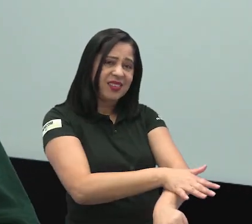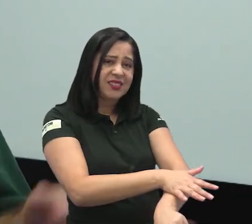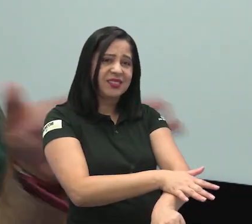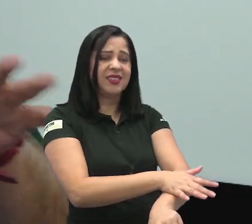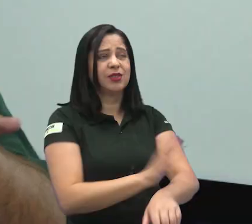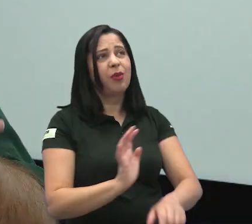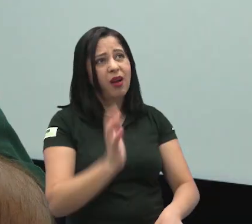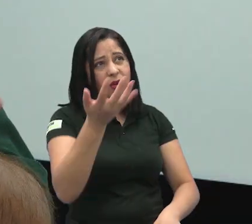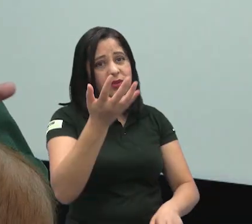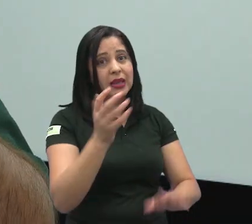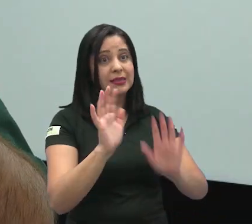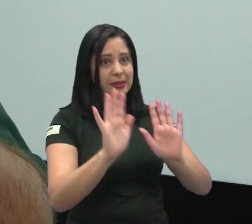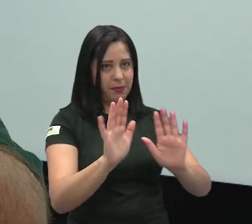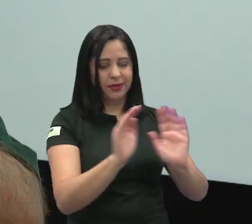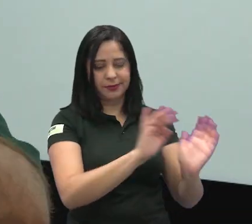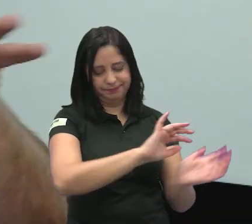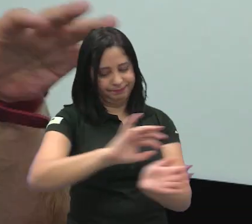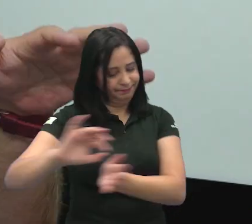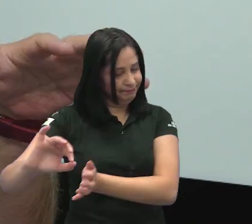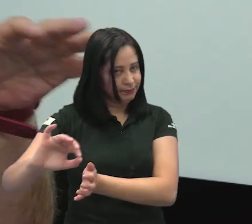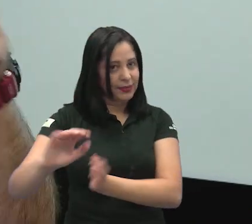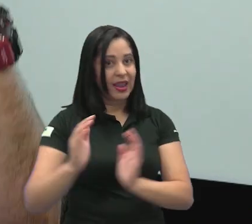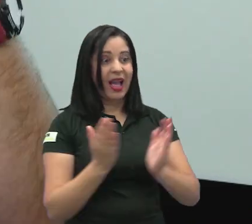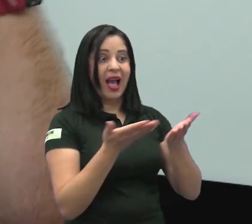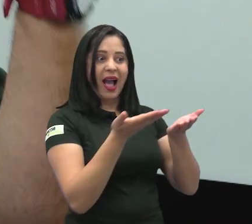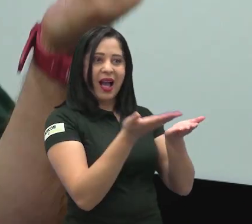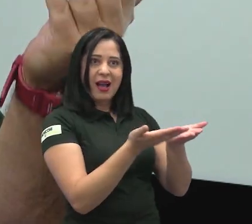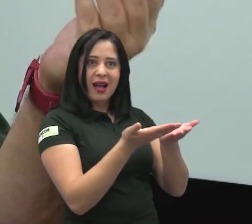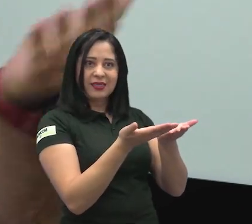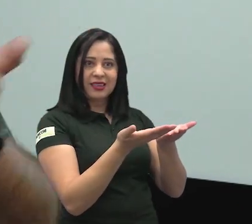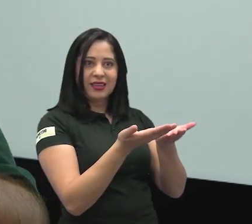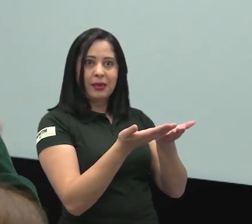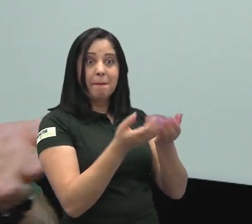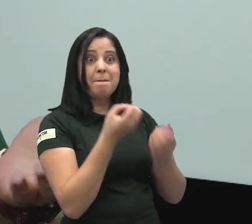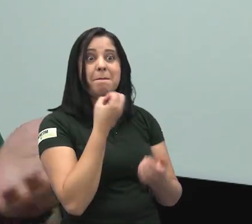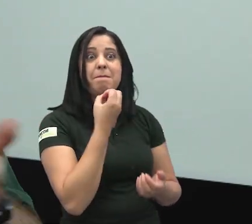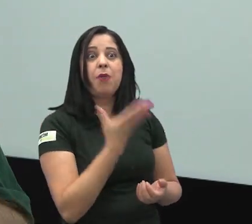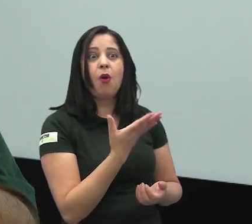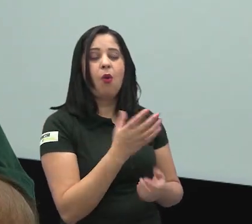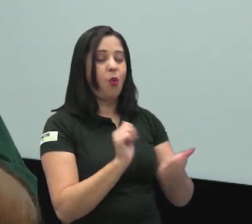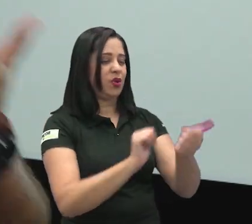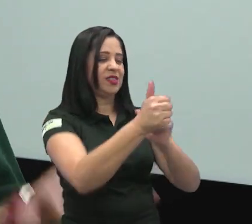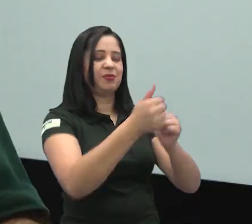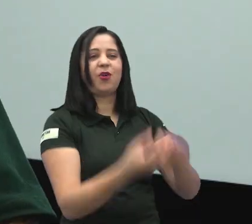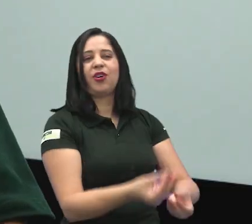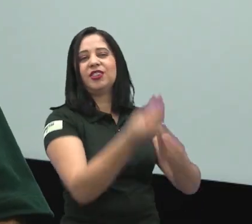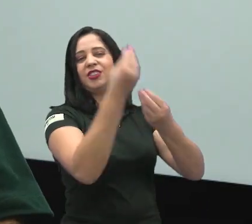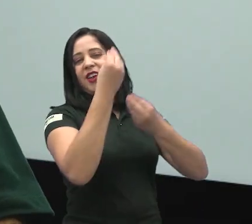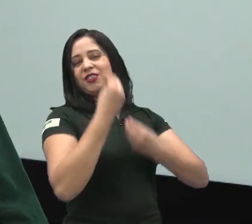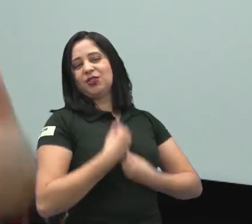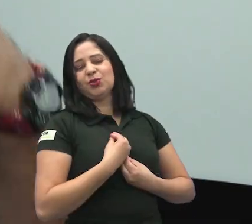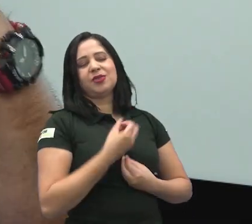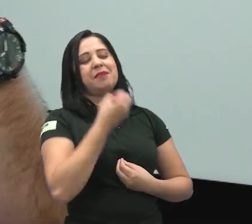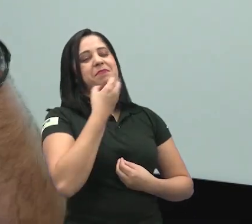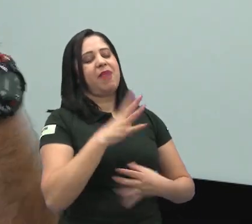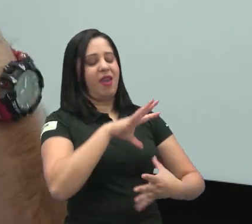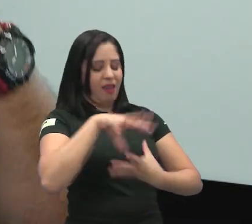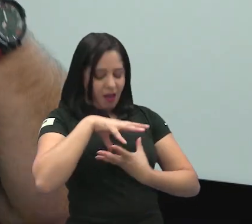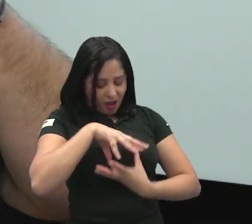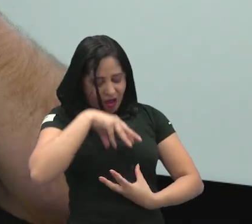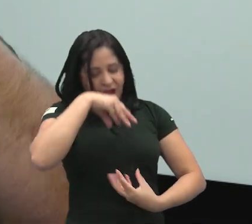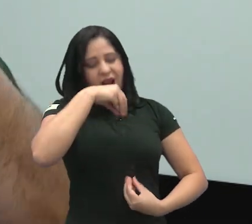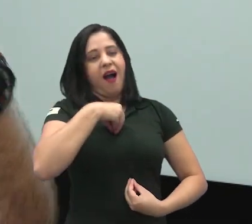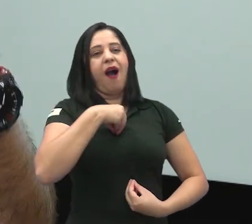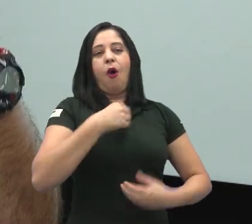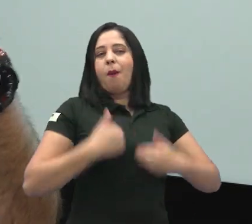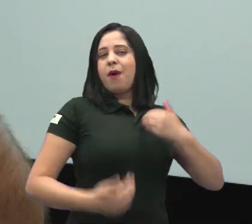tudo mais. Mas trazendo para a parte boa, que é muito superior à parte ruim, o esporte só faz o bem. Faz bem para a alma, faz